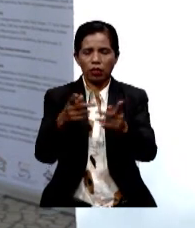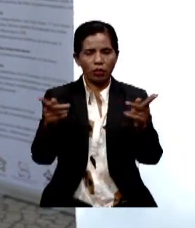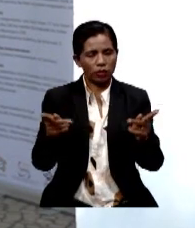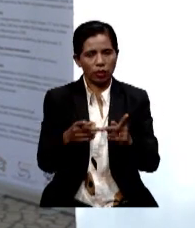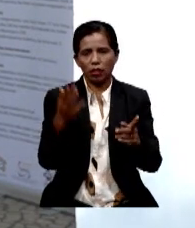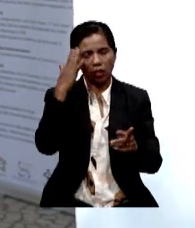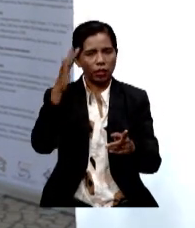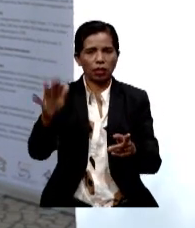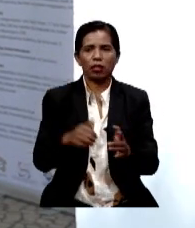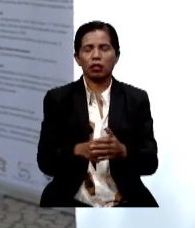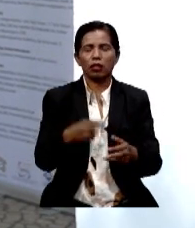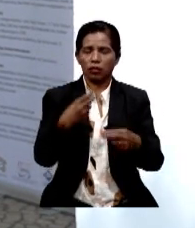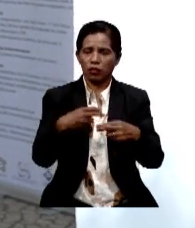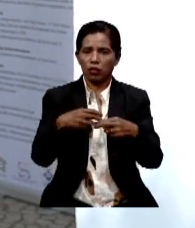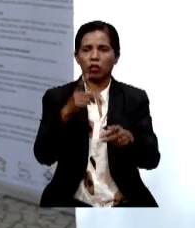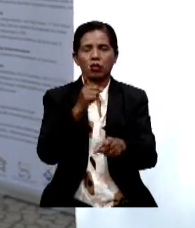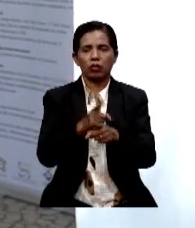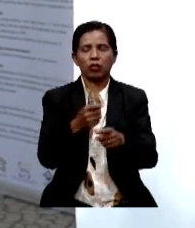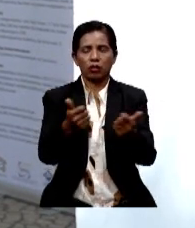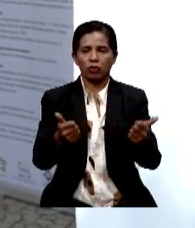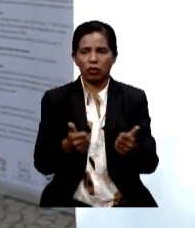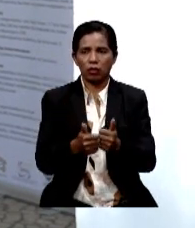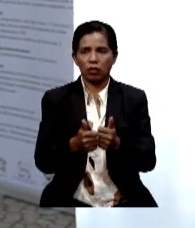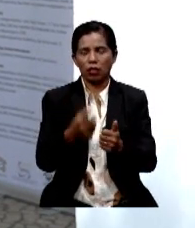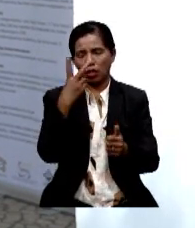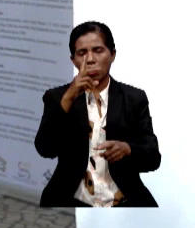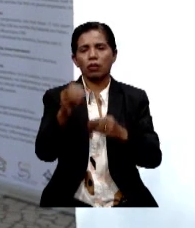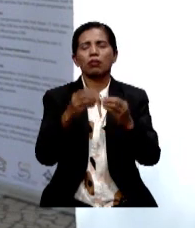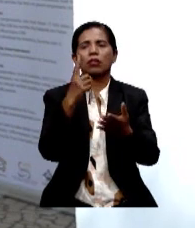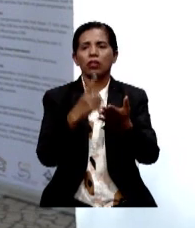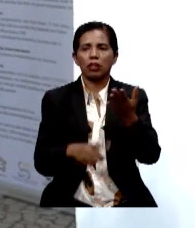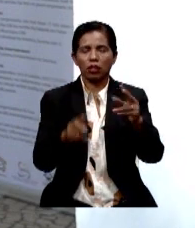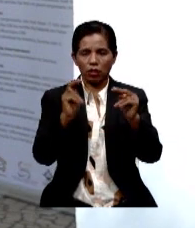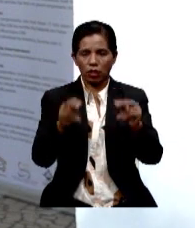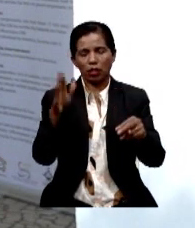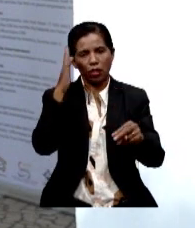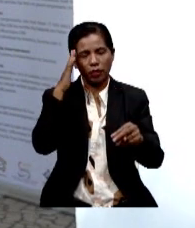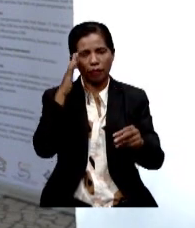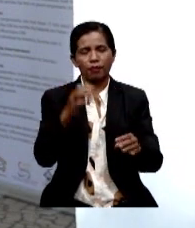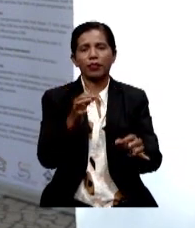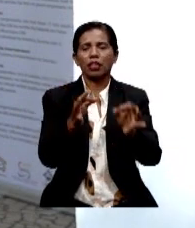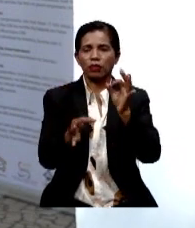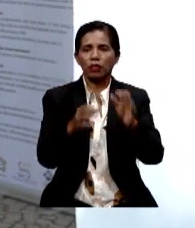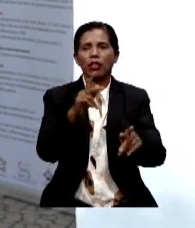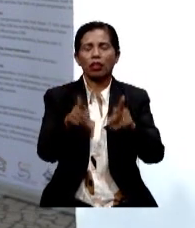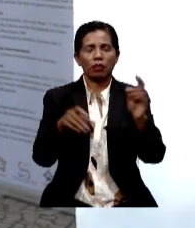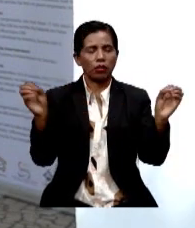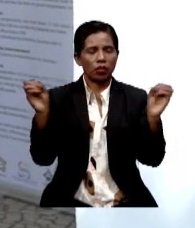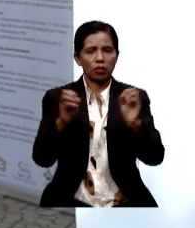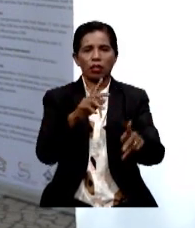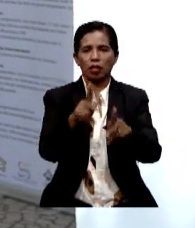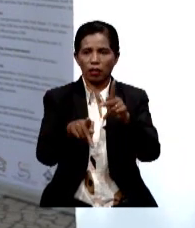atene, nesse ser tu anda autoridade local ser controla ser. Minha tem que atene mesmo que é mané laos na